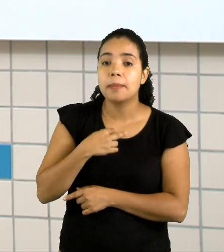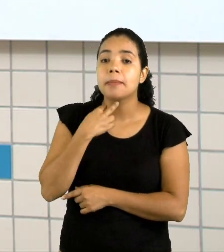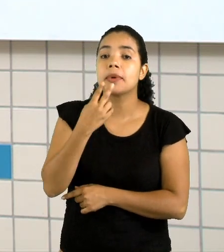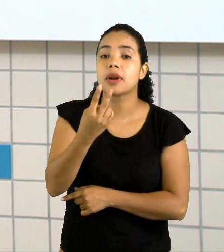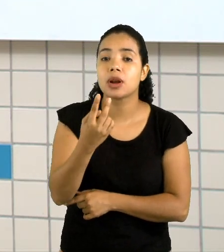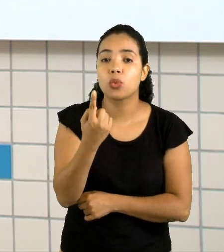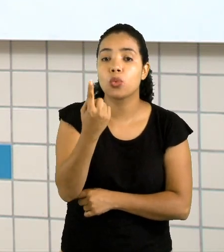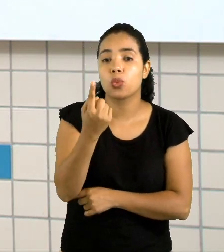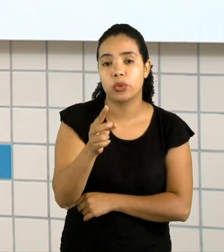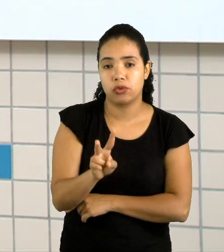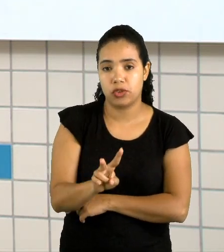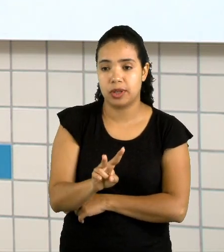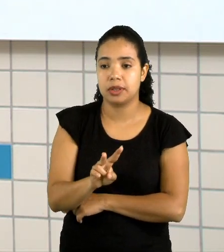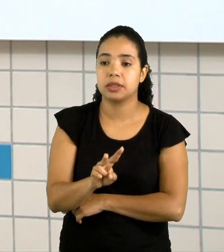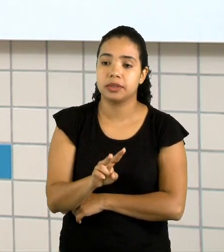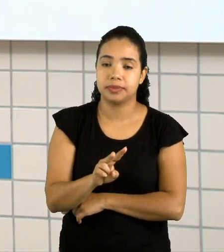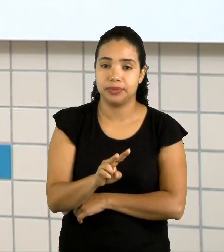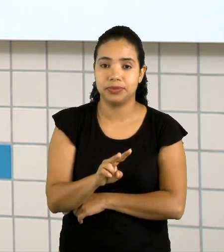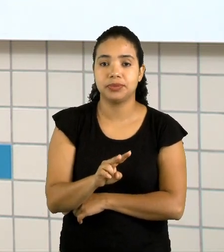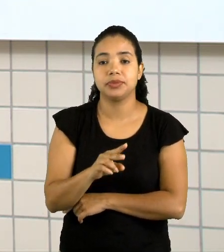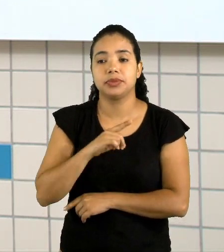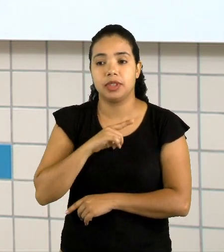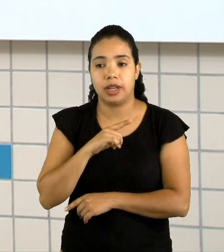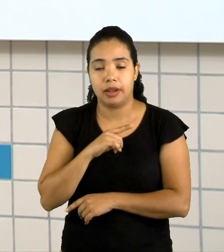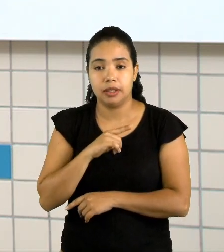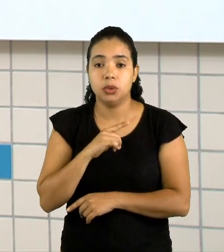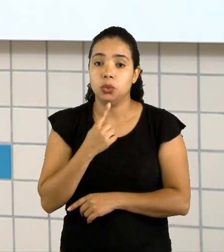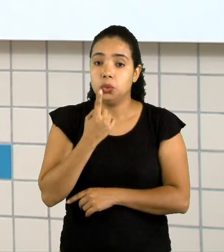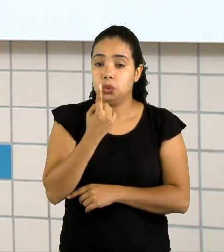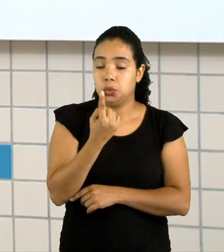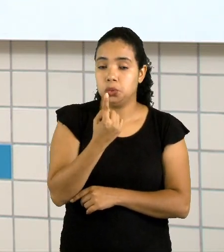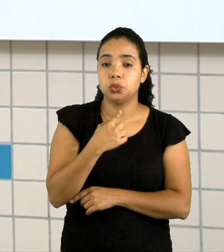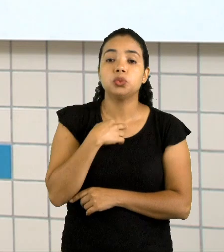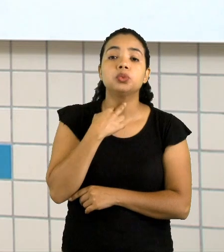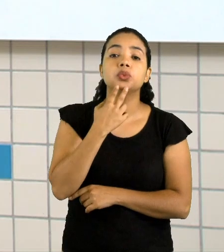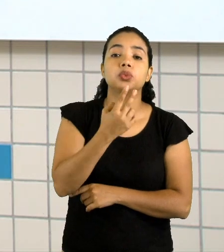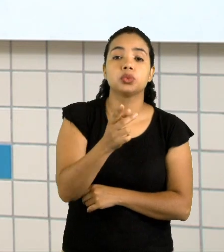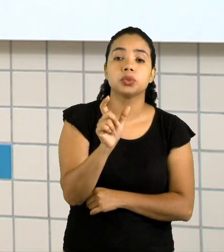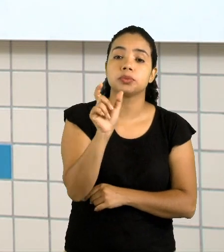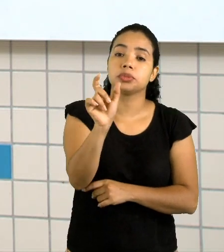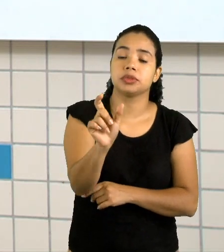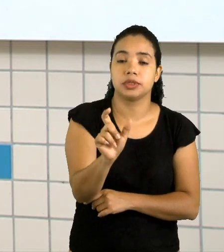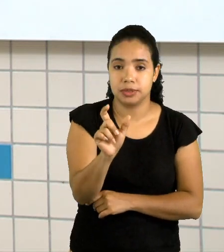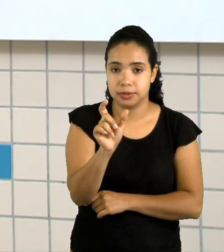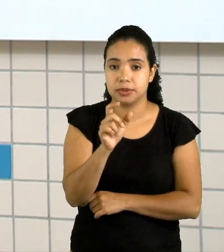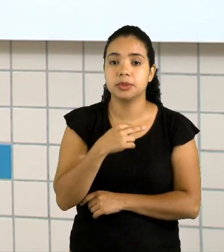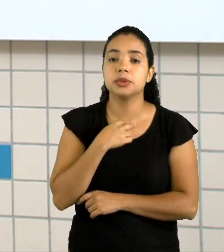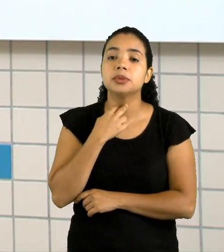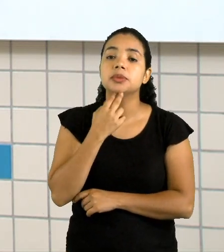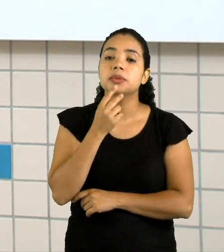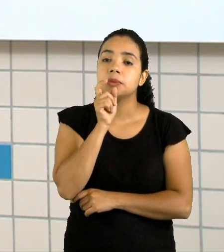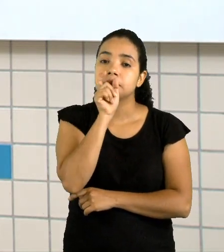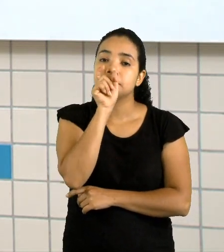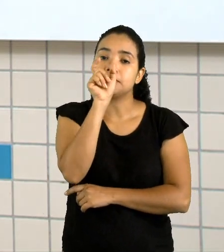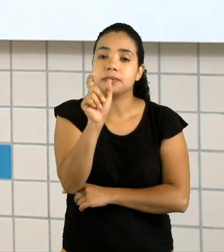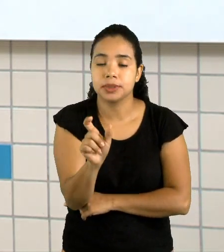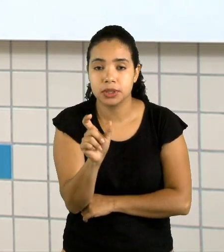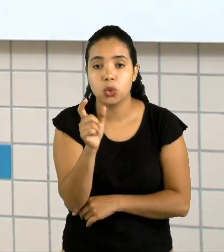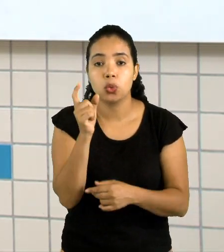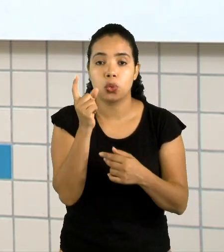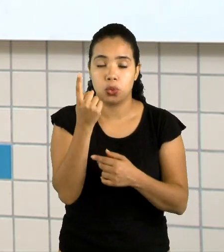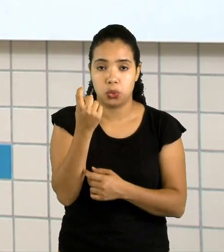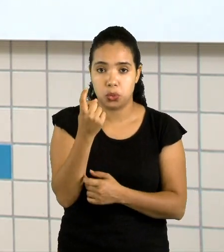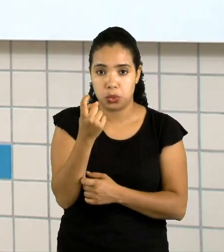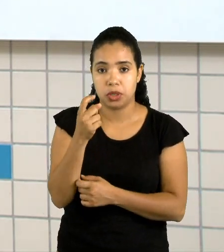Então, monossílabos tônicos são palavras que têm apenas uma única sílaba. Chamamos